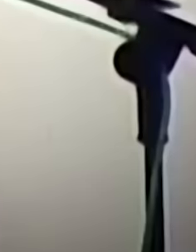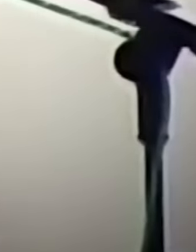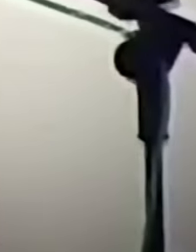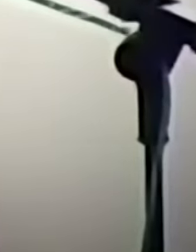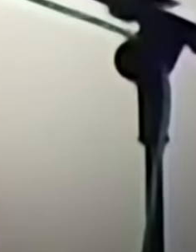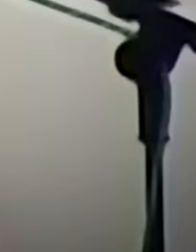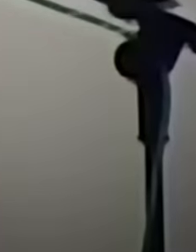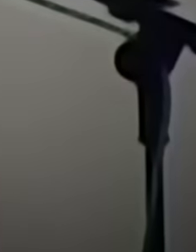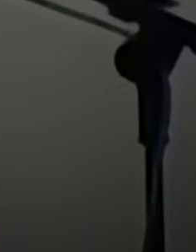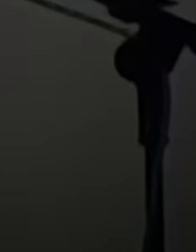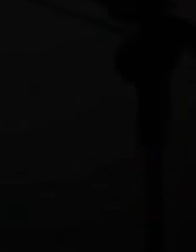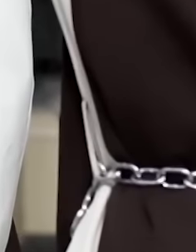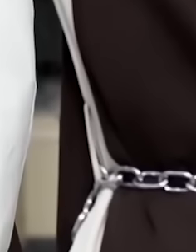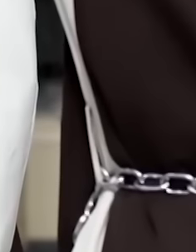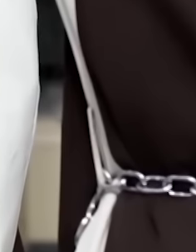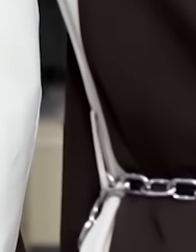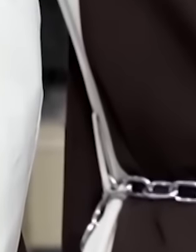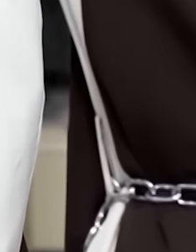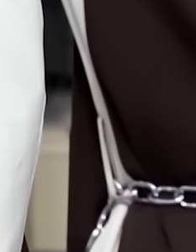sobre a terra.